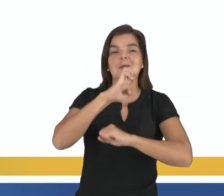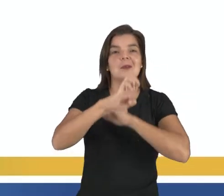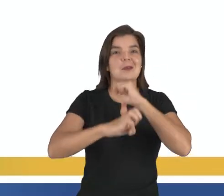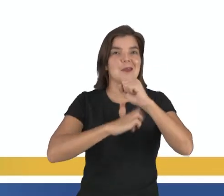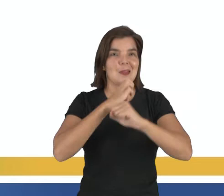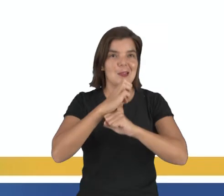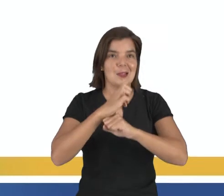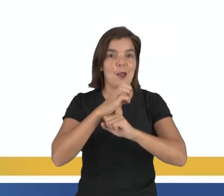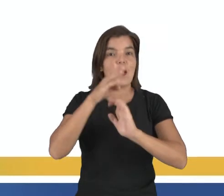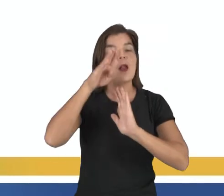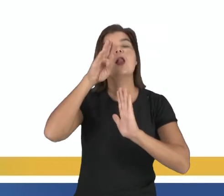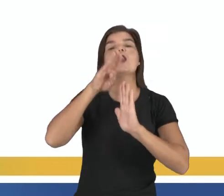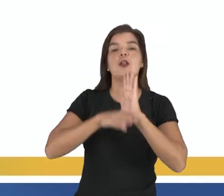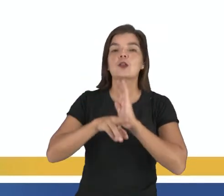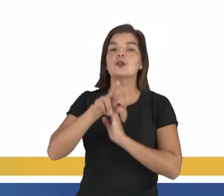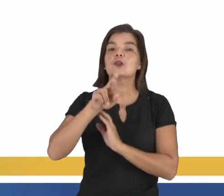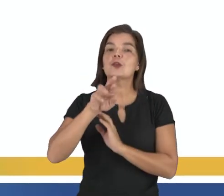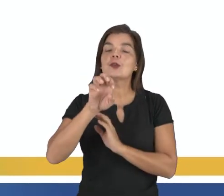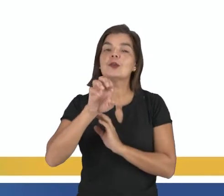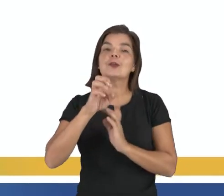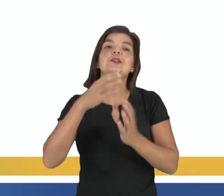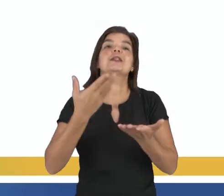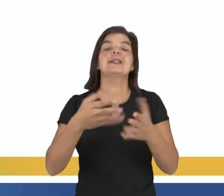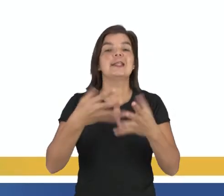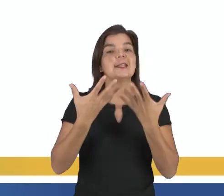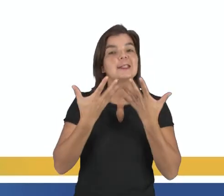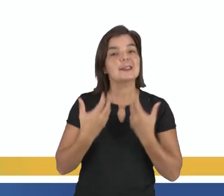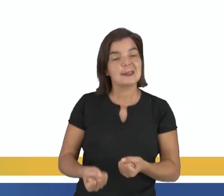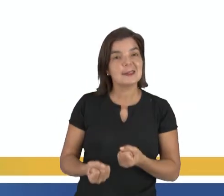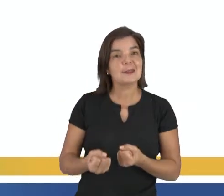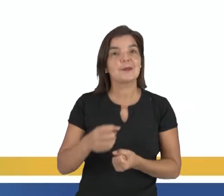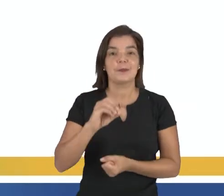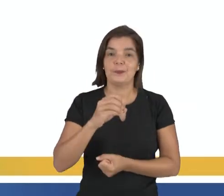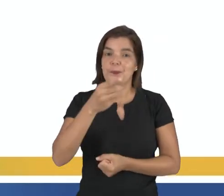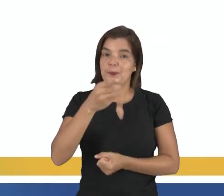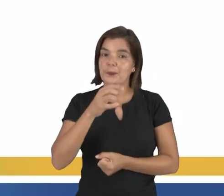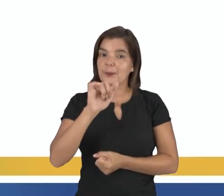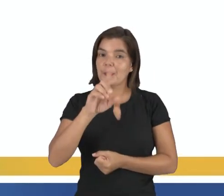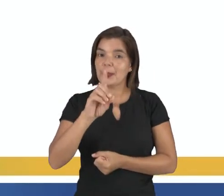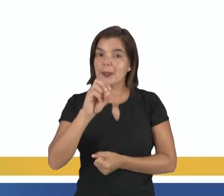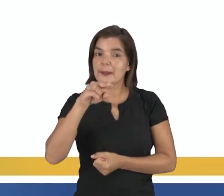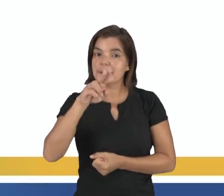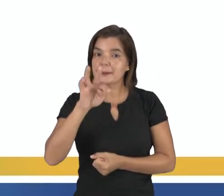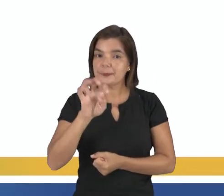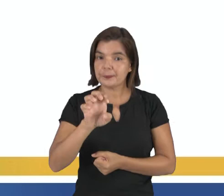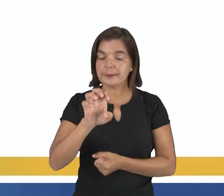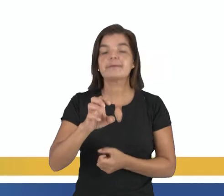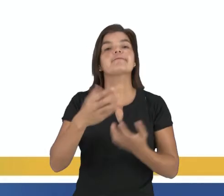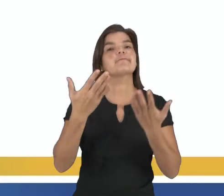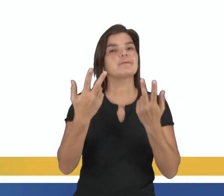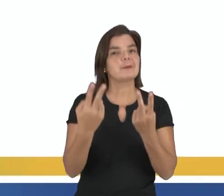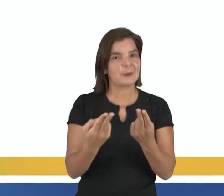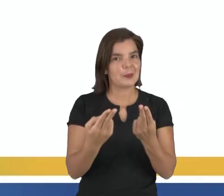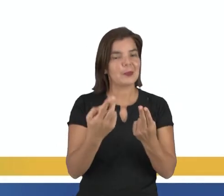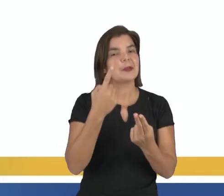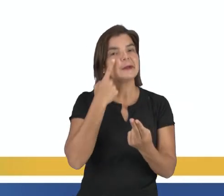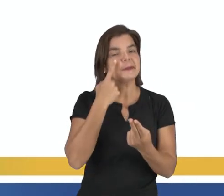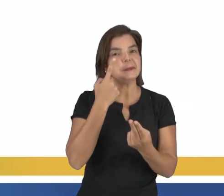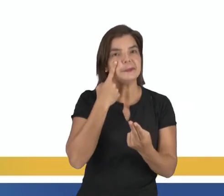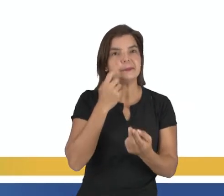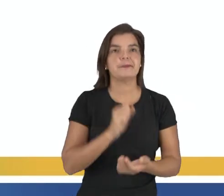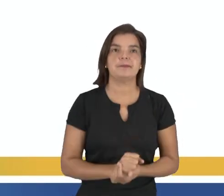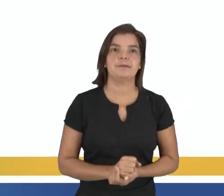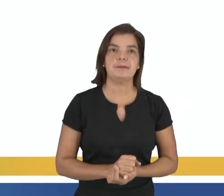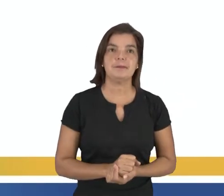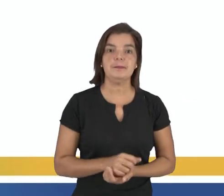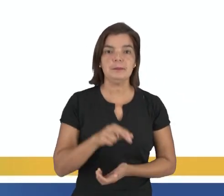sofre redução. Se ele reduz, ele é o agente oxidante. Então, vai ser dessa forma que nós vamos identificar